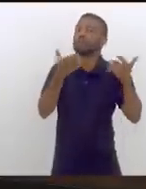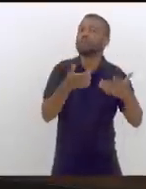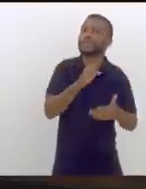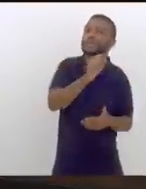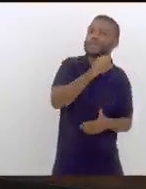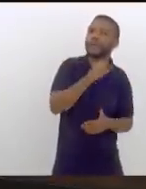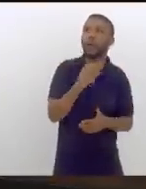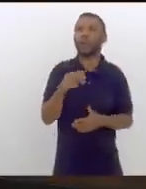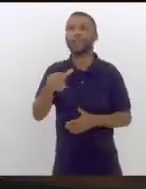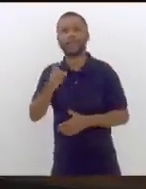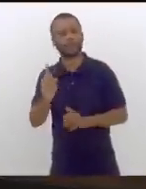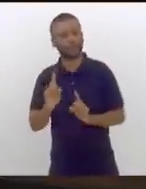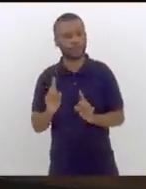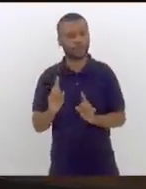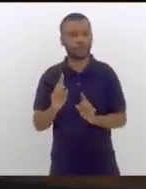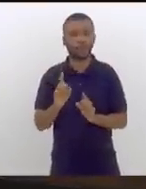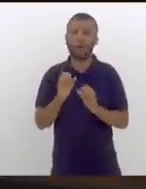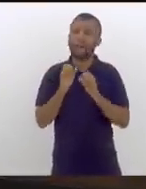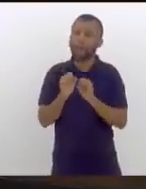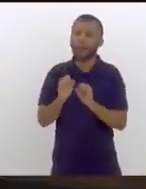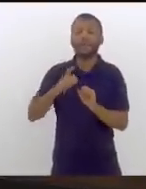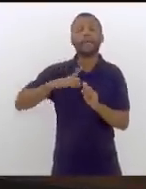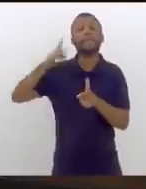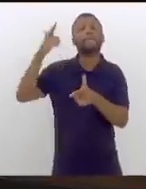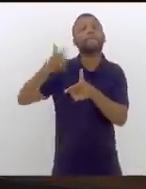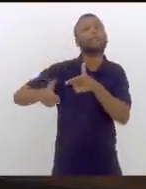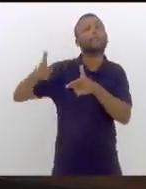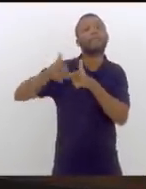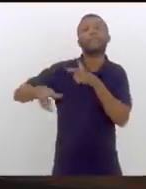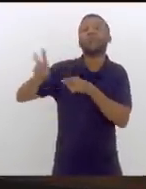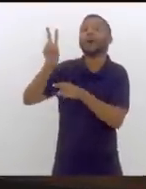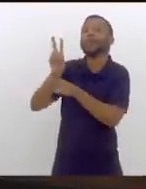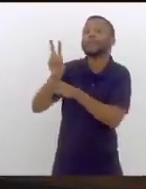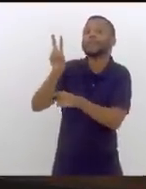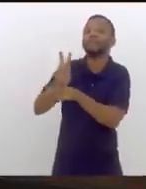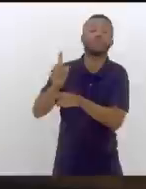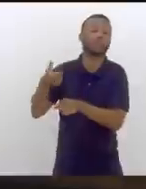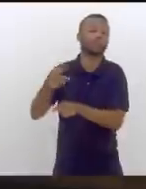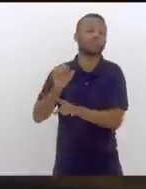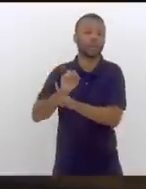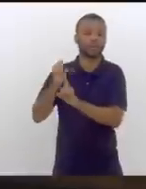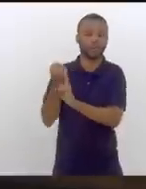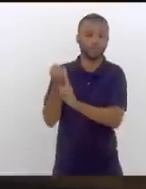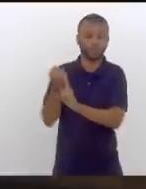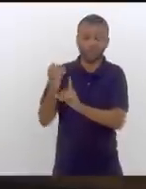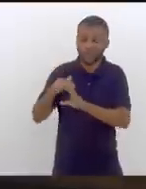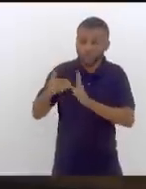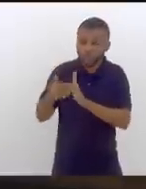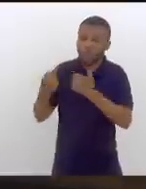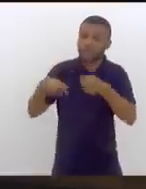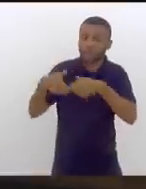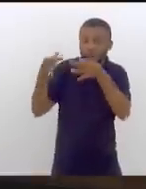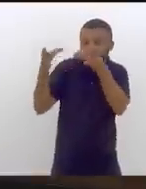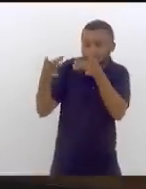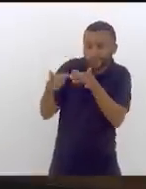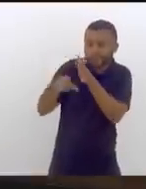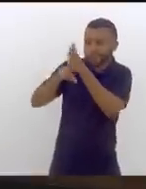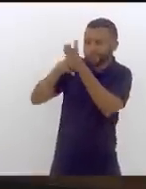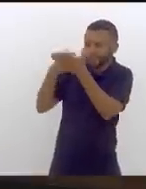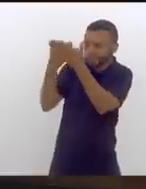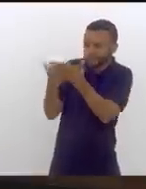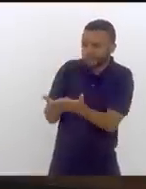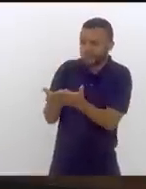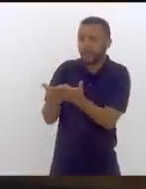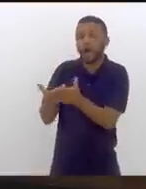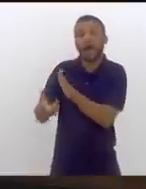pode vir acarretar problemas para o atendimento à sociedade então tudo tem que ser bem estudado antes de ser tomado qualquer decisão pelo comando da